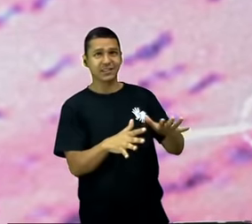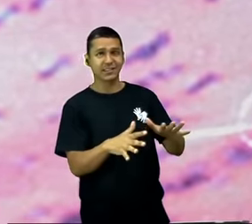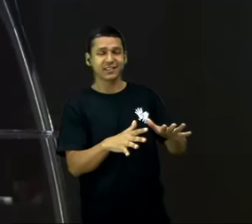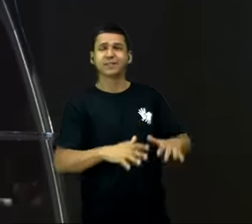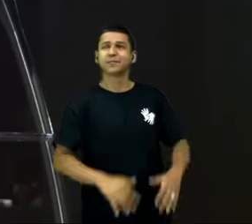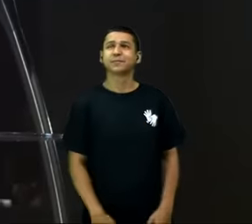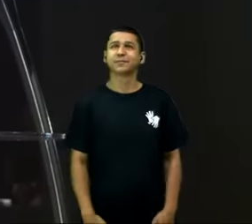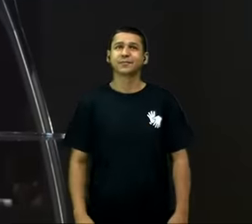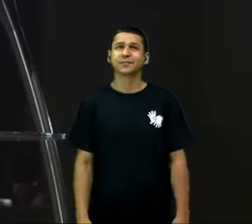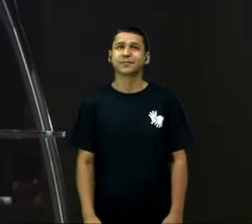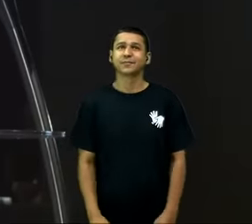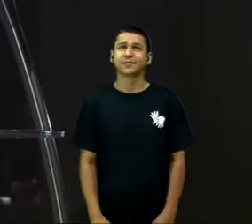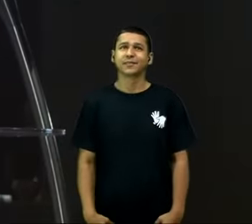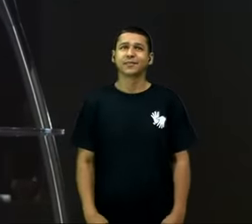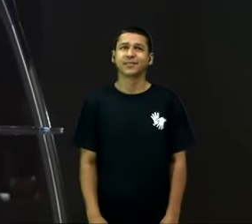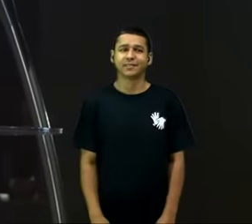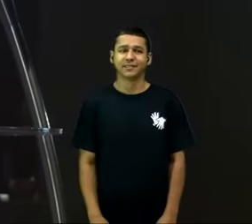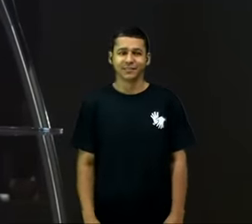misericórdia.